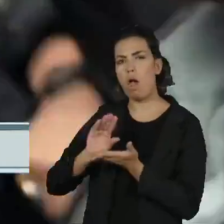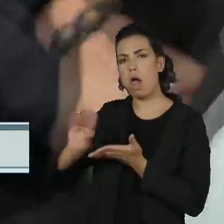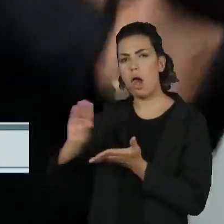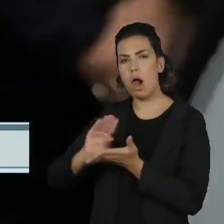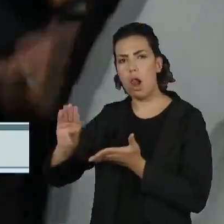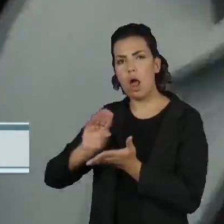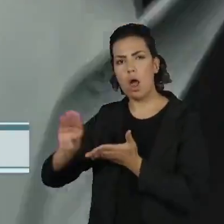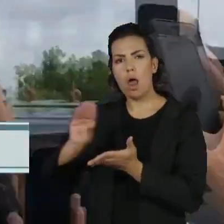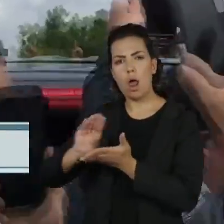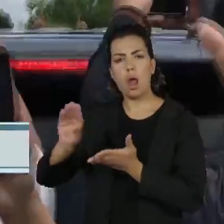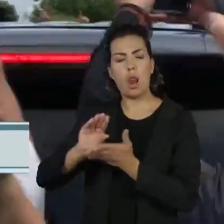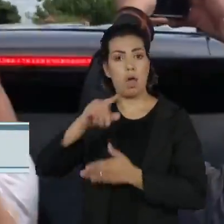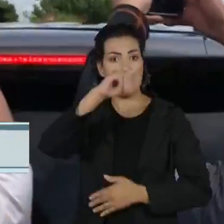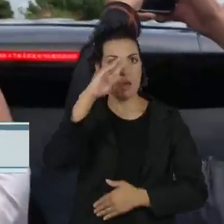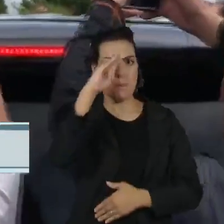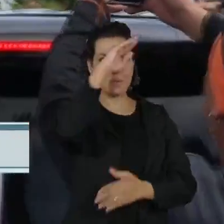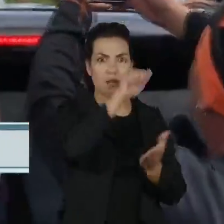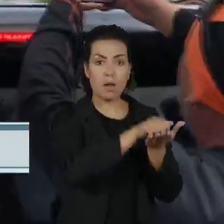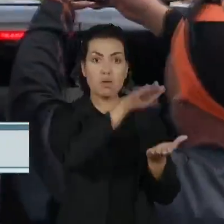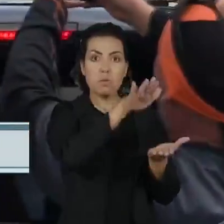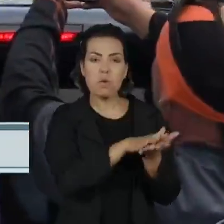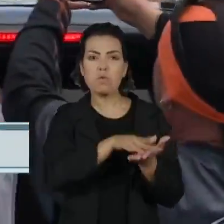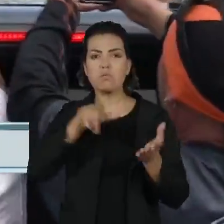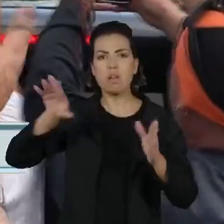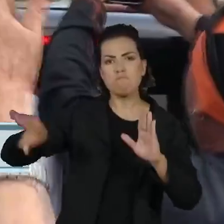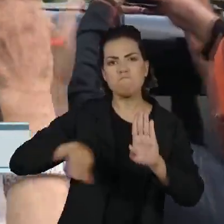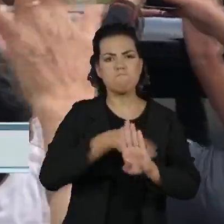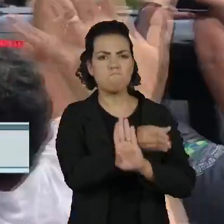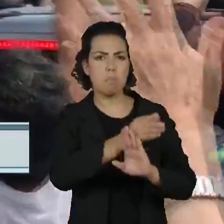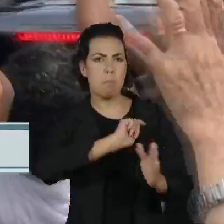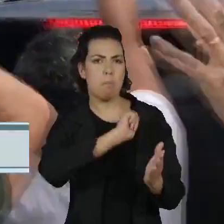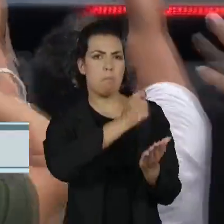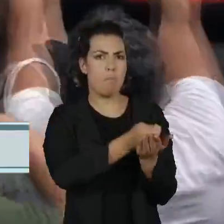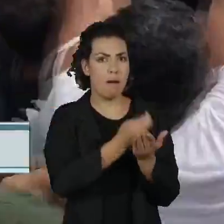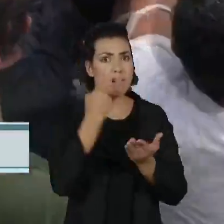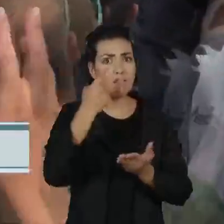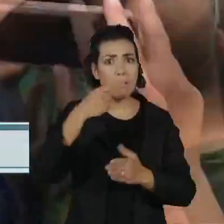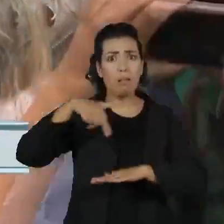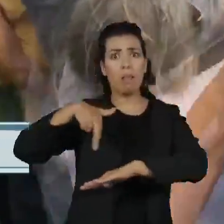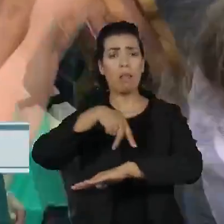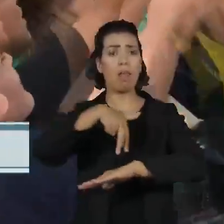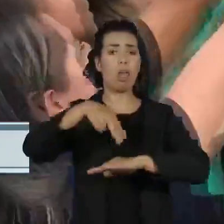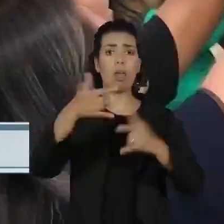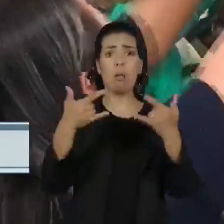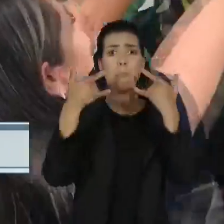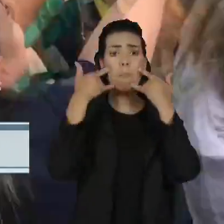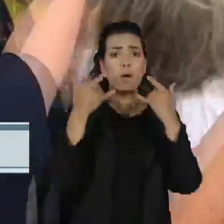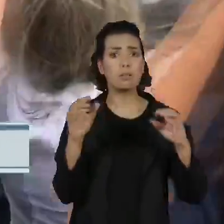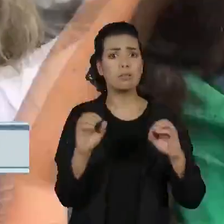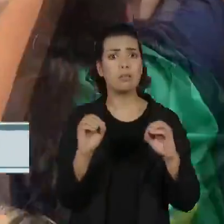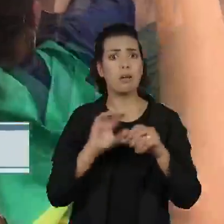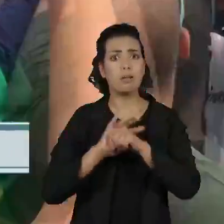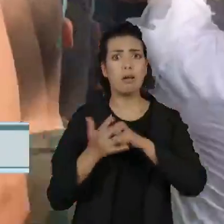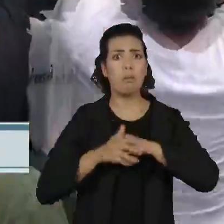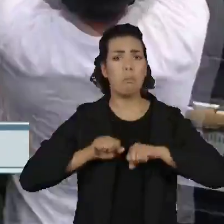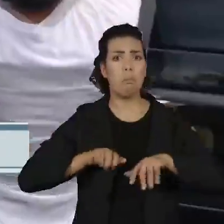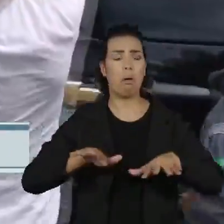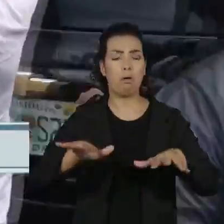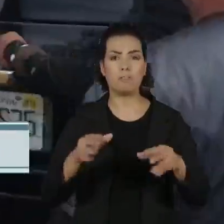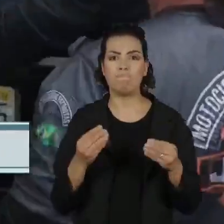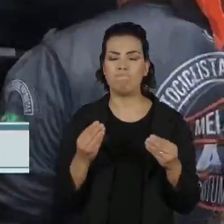ex-presidente com a justiça como a que recebeu por circular pelas ruas de São Paulo Sem Máscara durante a pandemia de covid-19